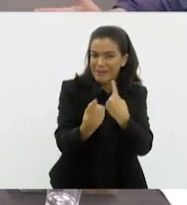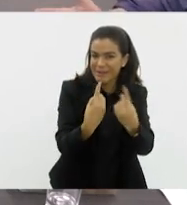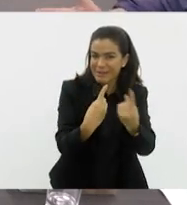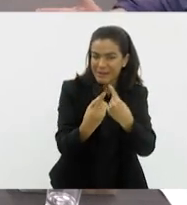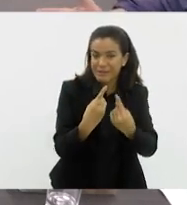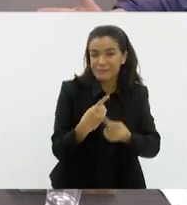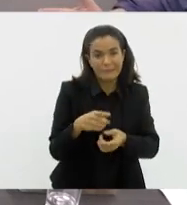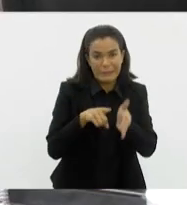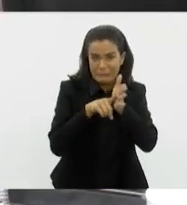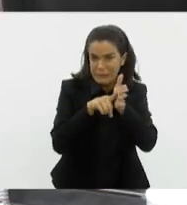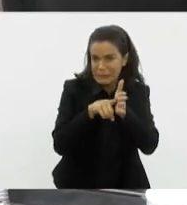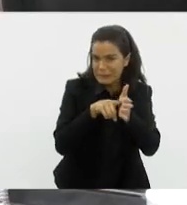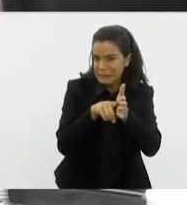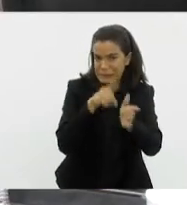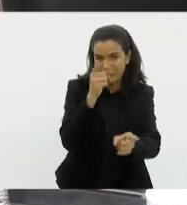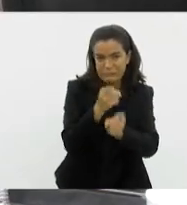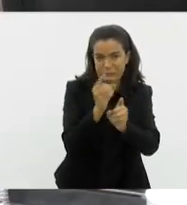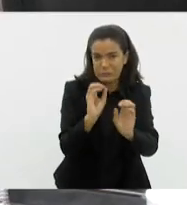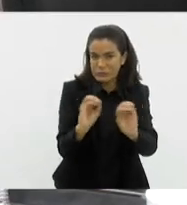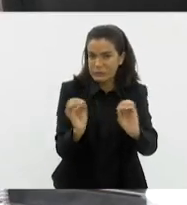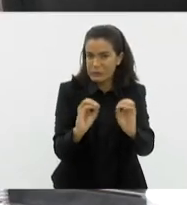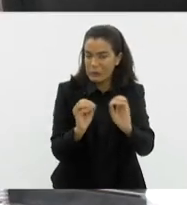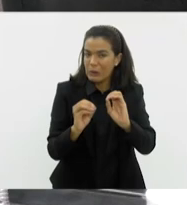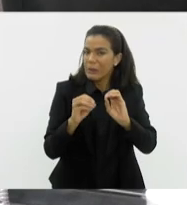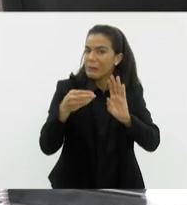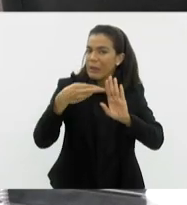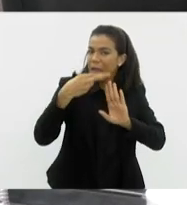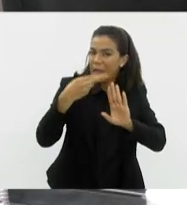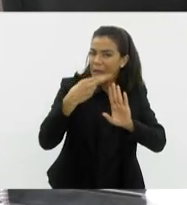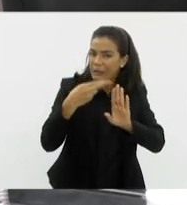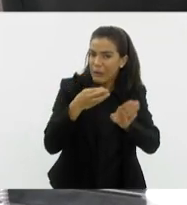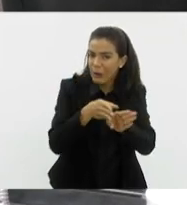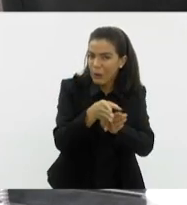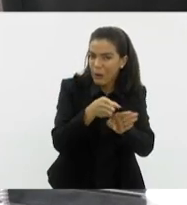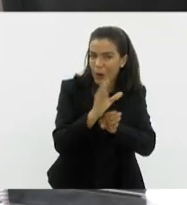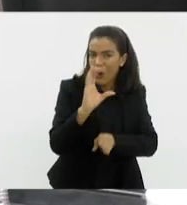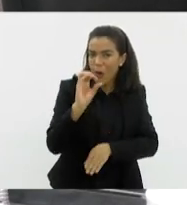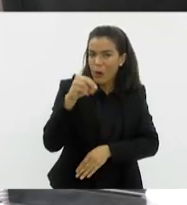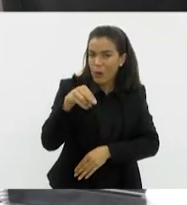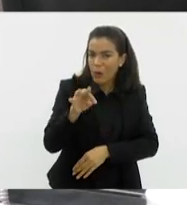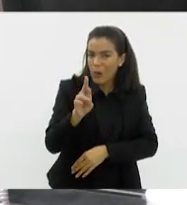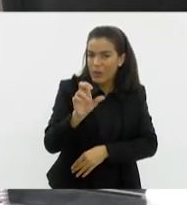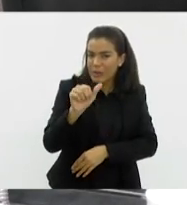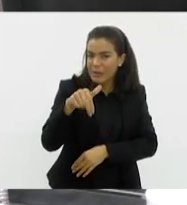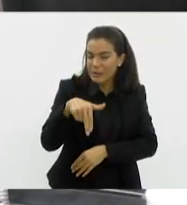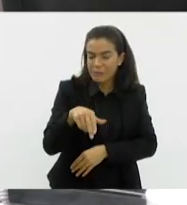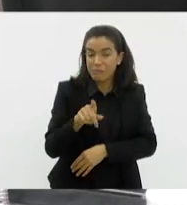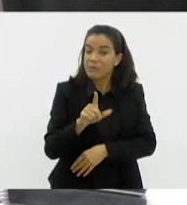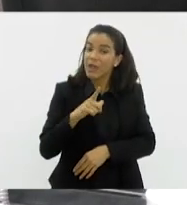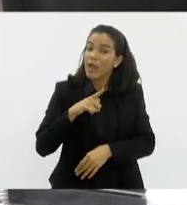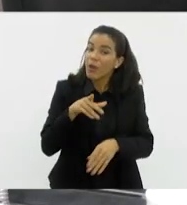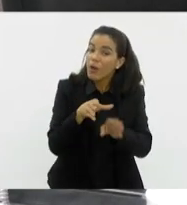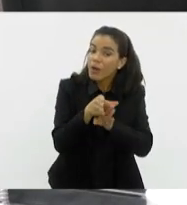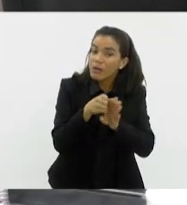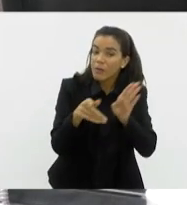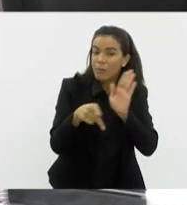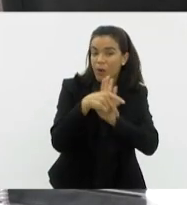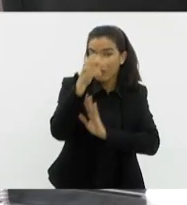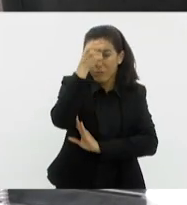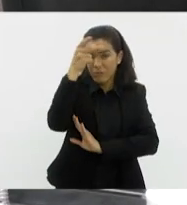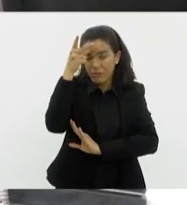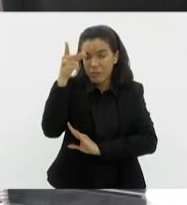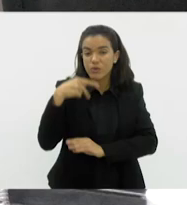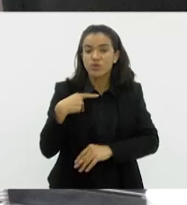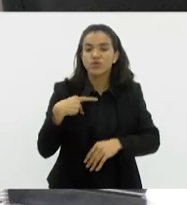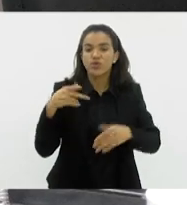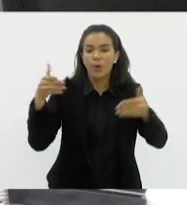Luiz Paulo, não tem norma específica nem resolução do CONTRAN. Tem uma norma no município do Rio de Janeiro falando sobre o ponto